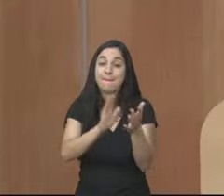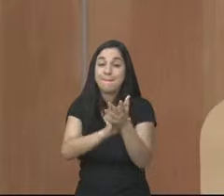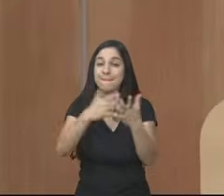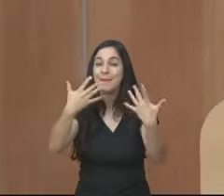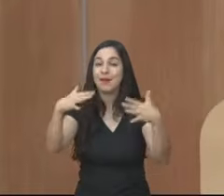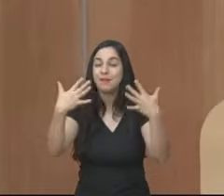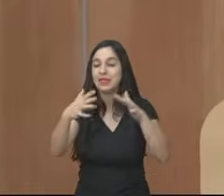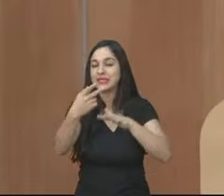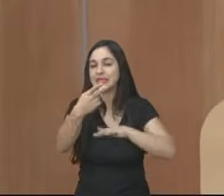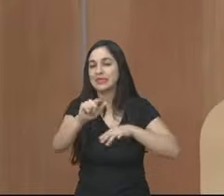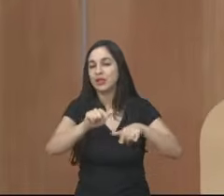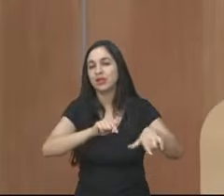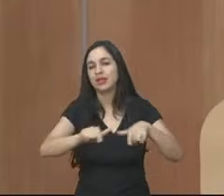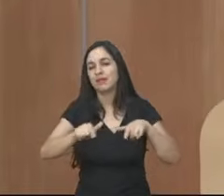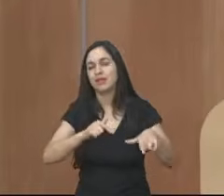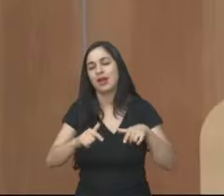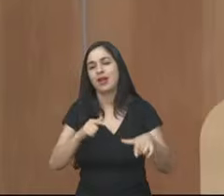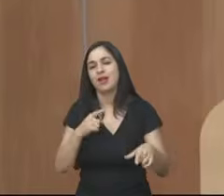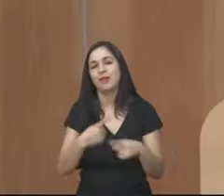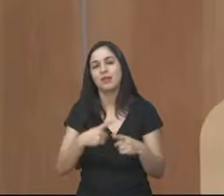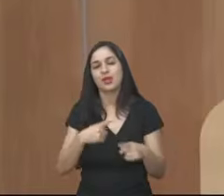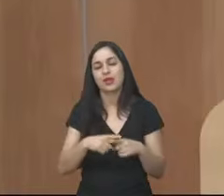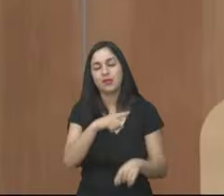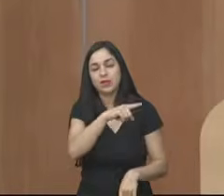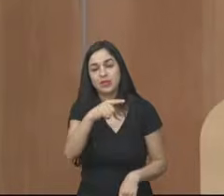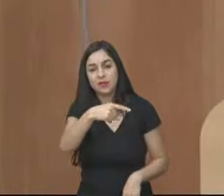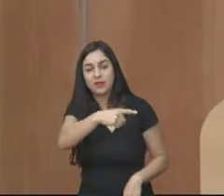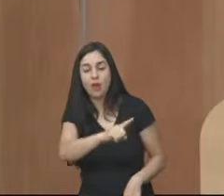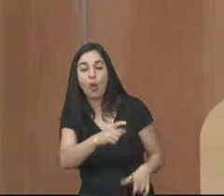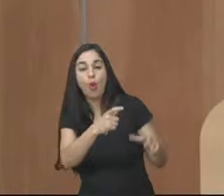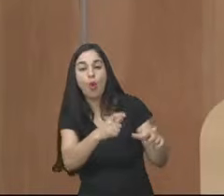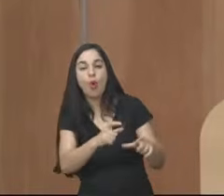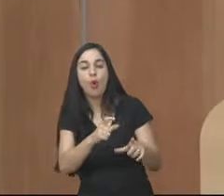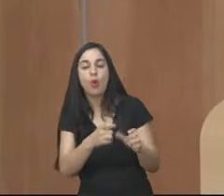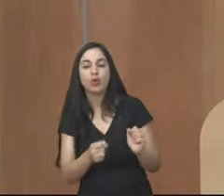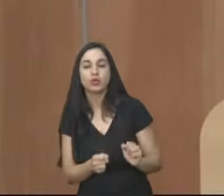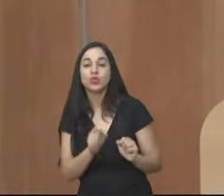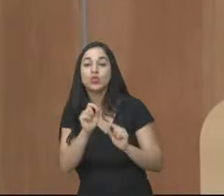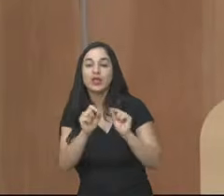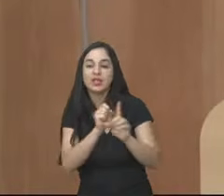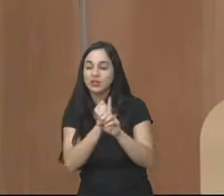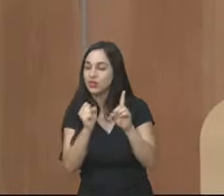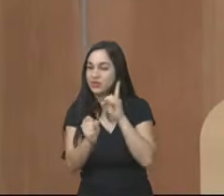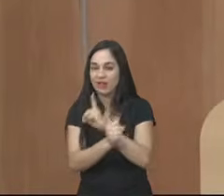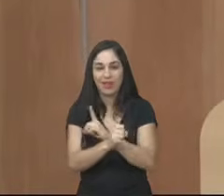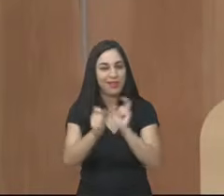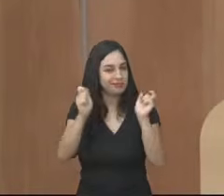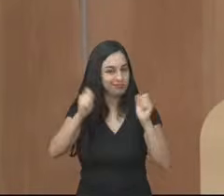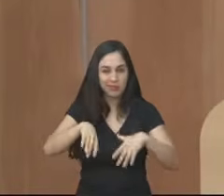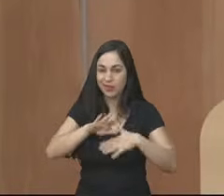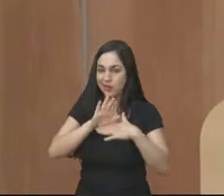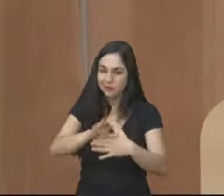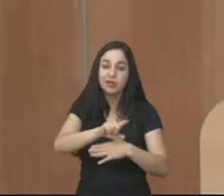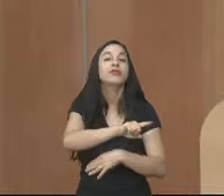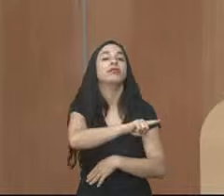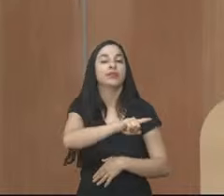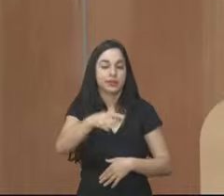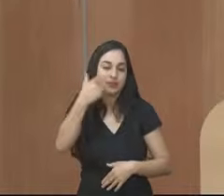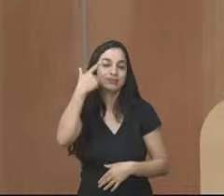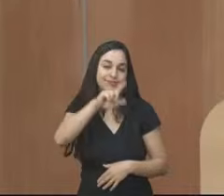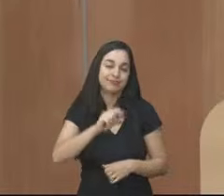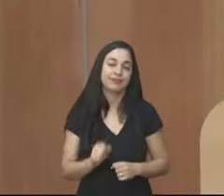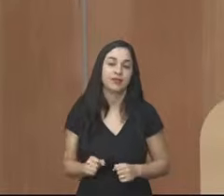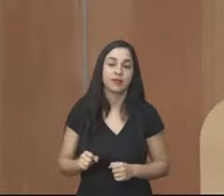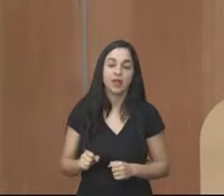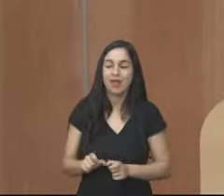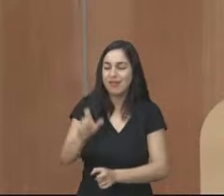porque vocês estão indo aonde a sociedade não vai. Vocês estão salvando pessoas